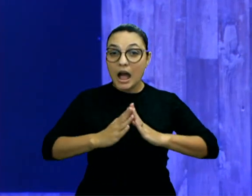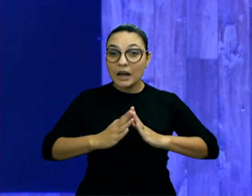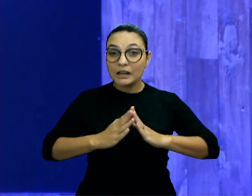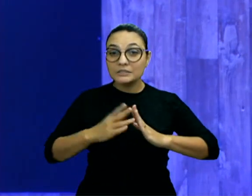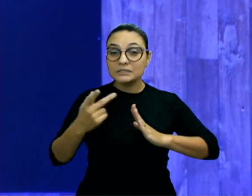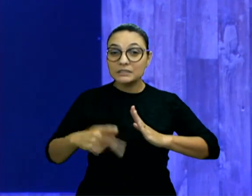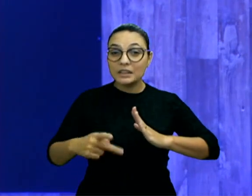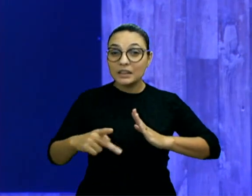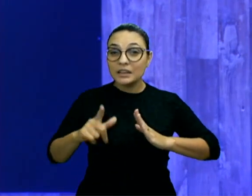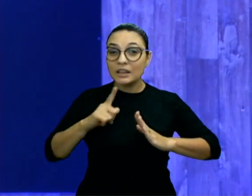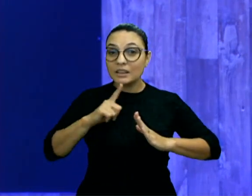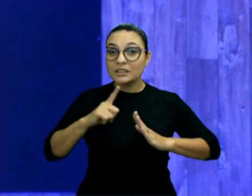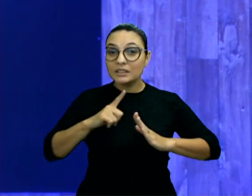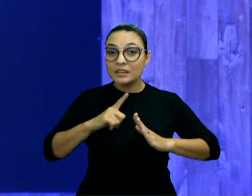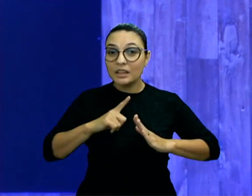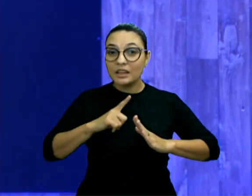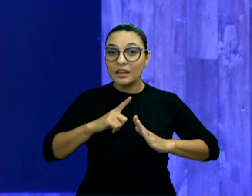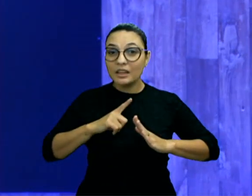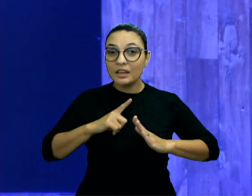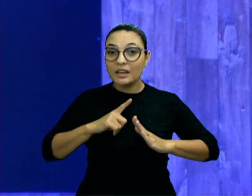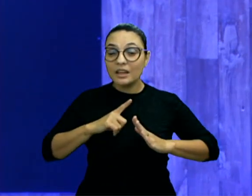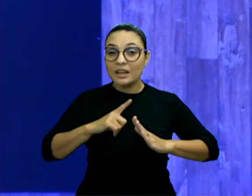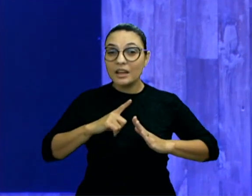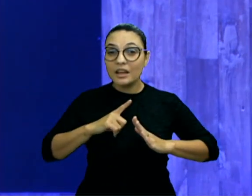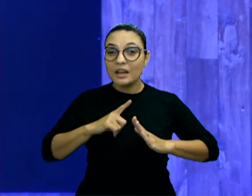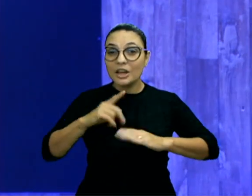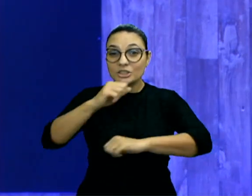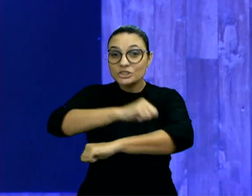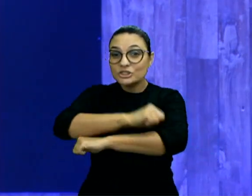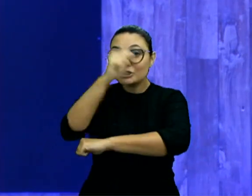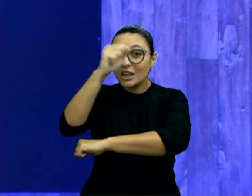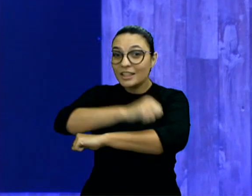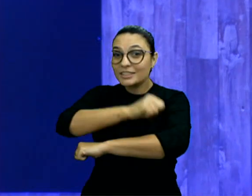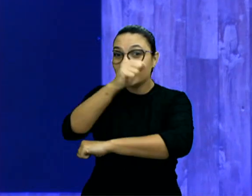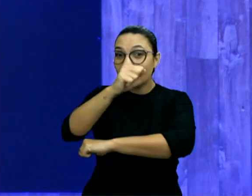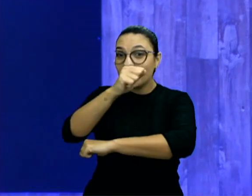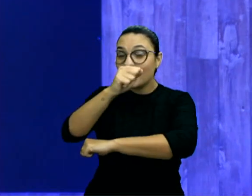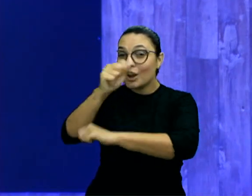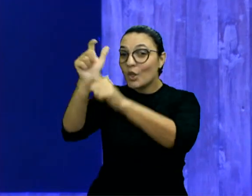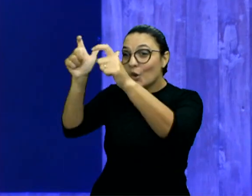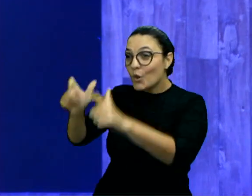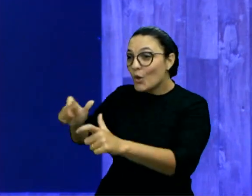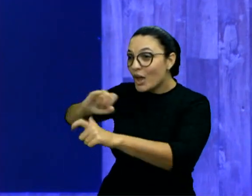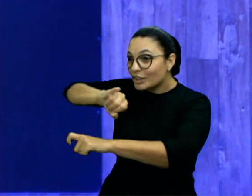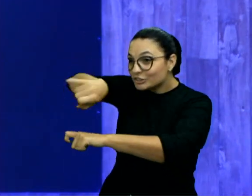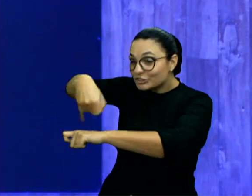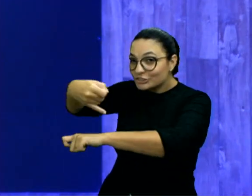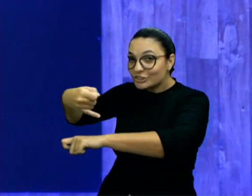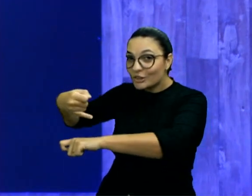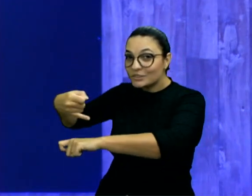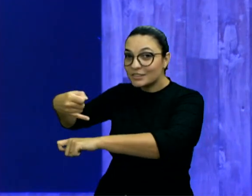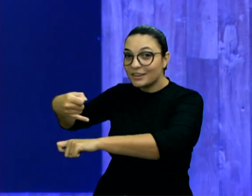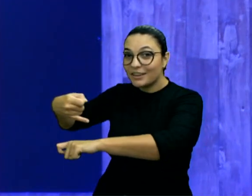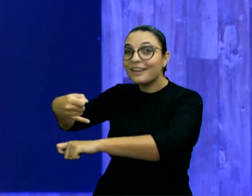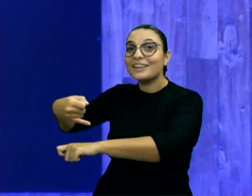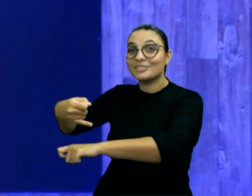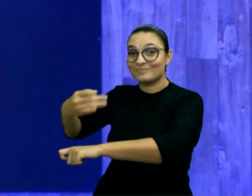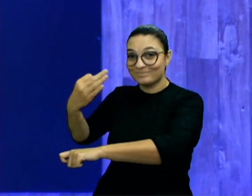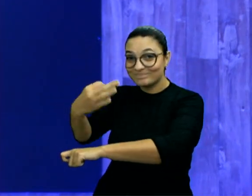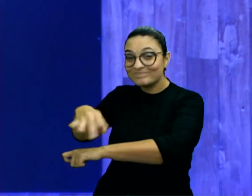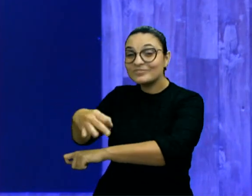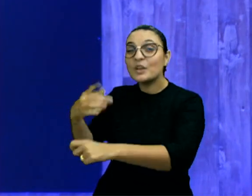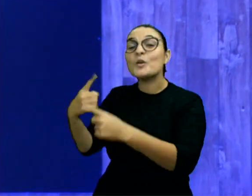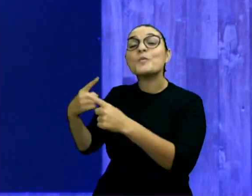suas janelas viradas para Jerusalém. Olha, ele não estava em Jerusalém, mas ele orava olhando para Jerusalém.